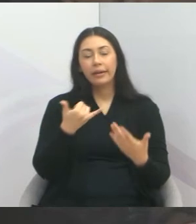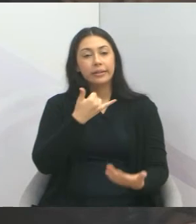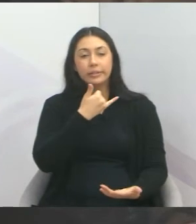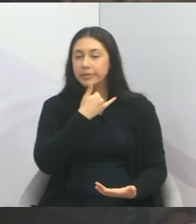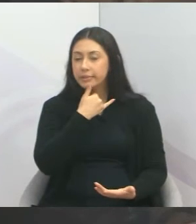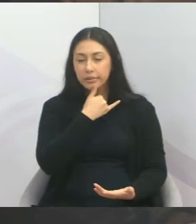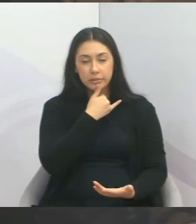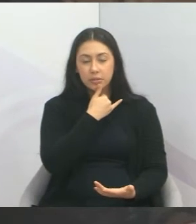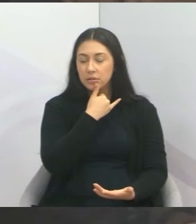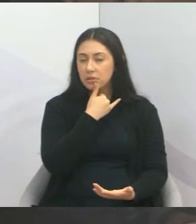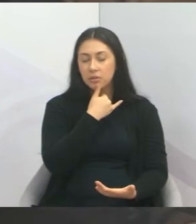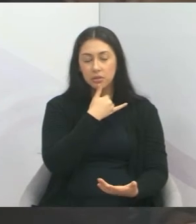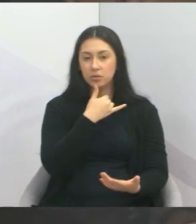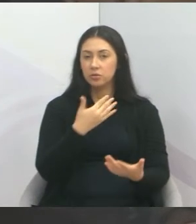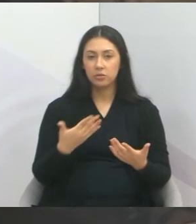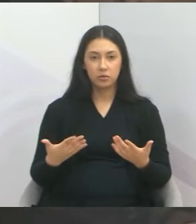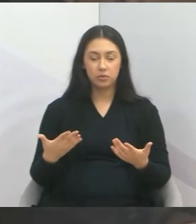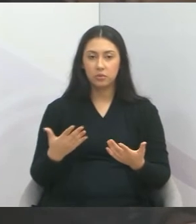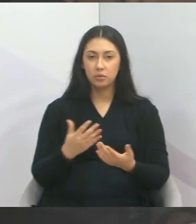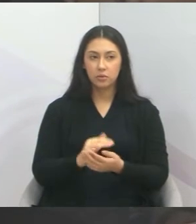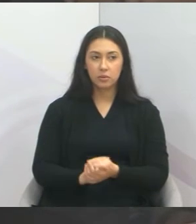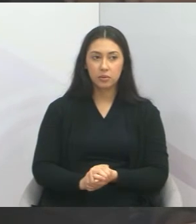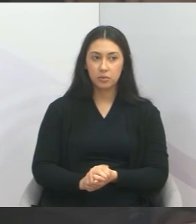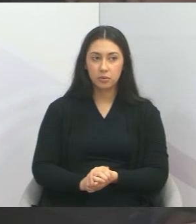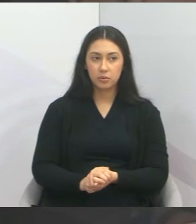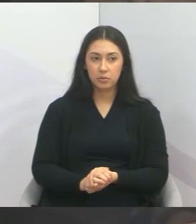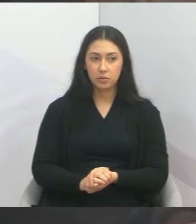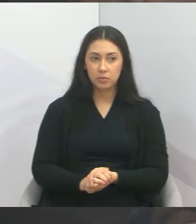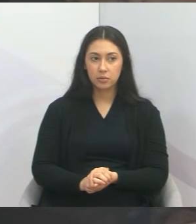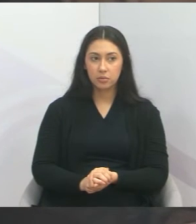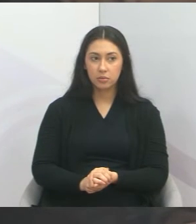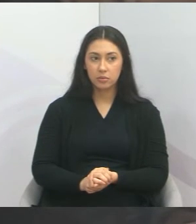lamentável esse tipo de coisa que vem acontecendo